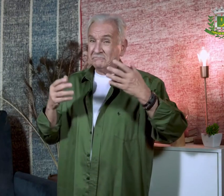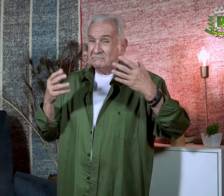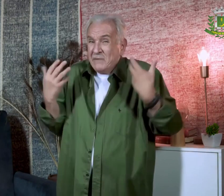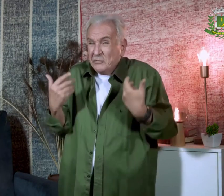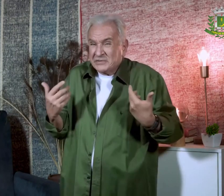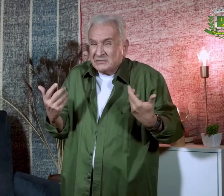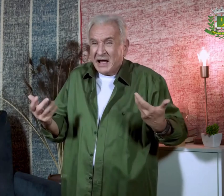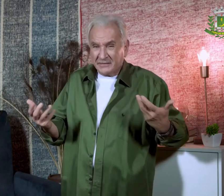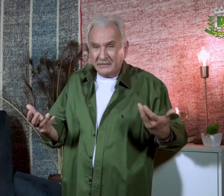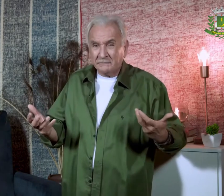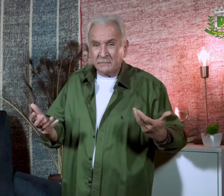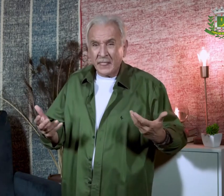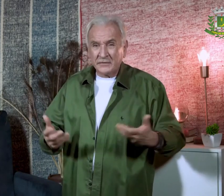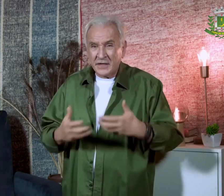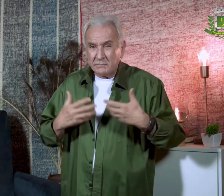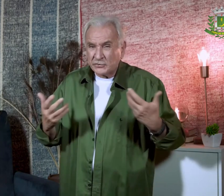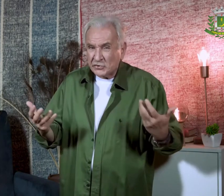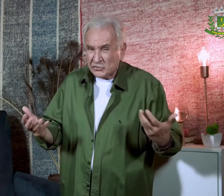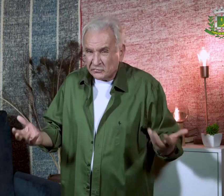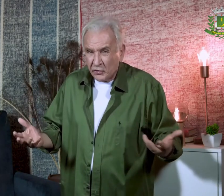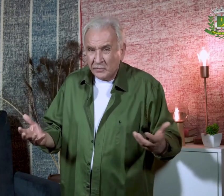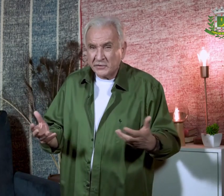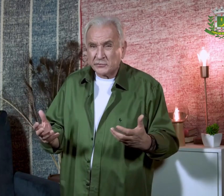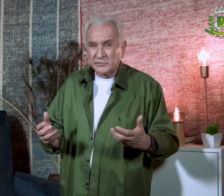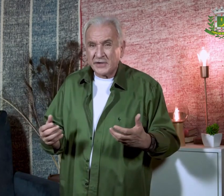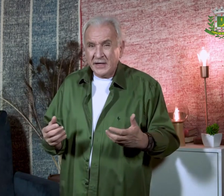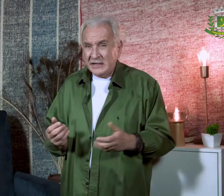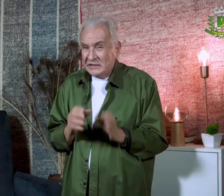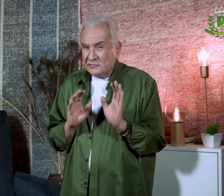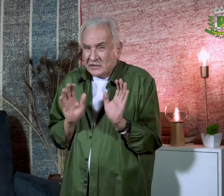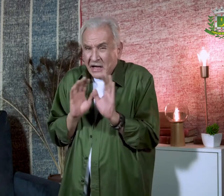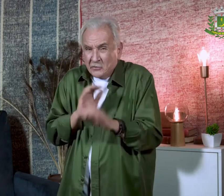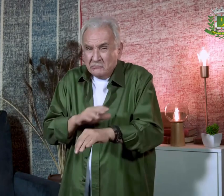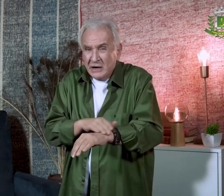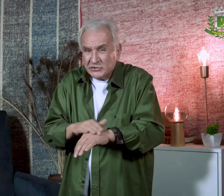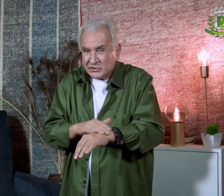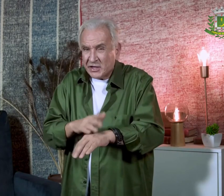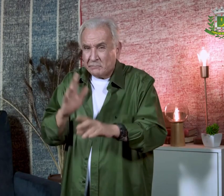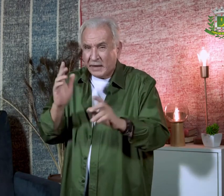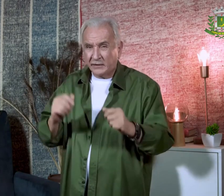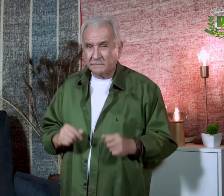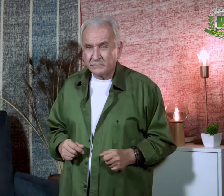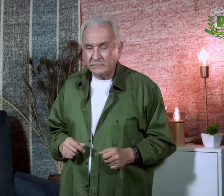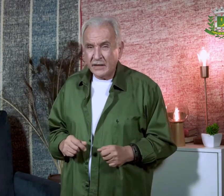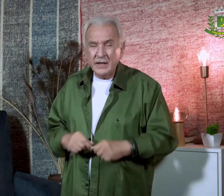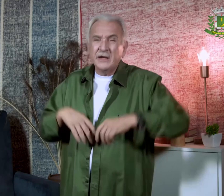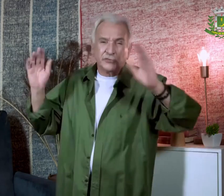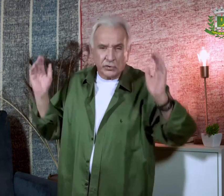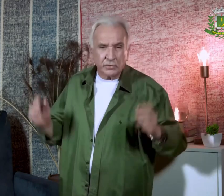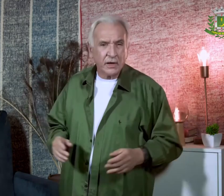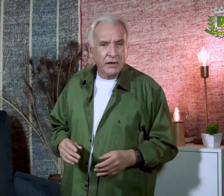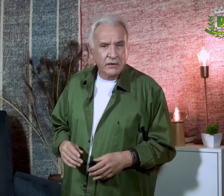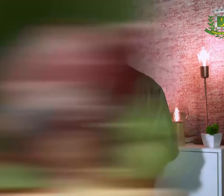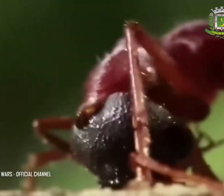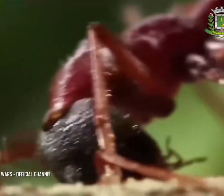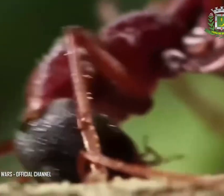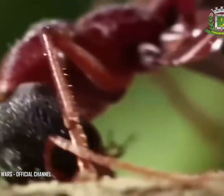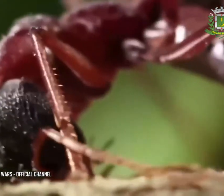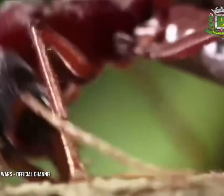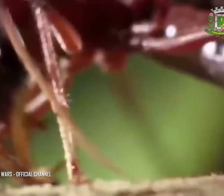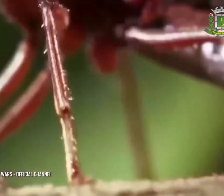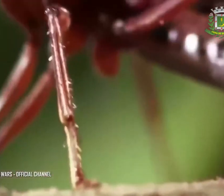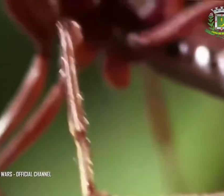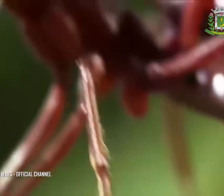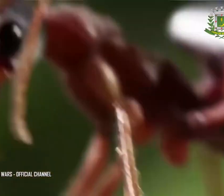sentir mal-estar, né? Ter episódios de vômitos e ainda ficar com manchas na pele. Em resumo, você